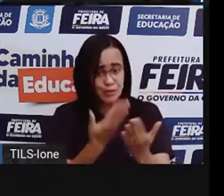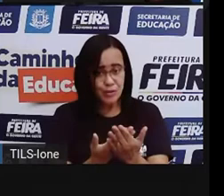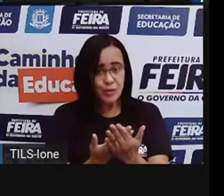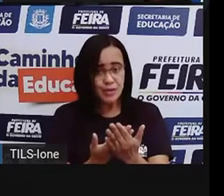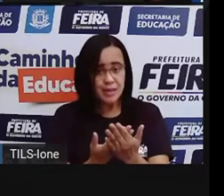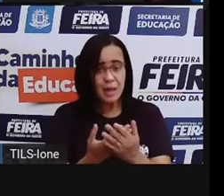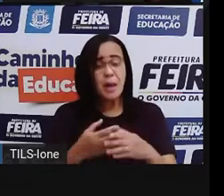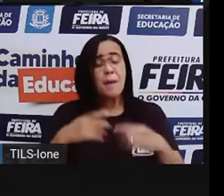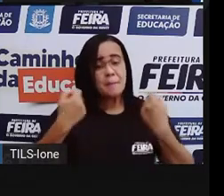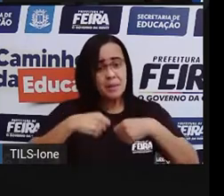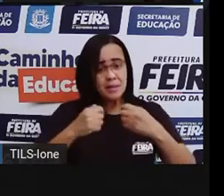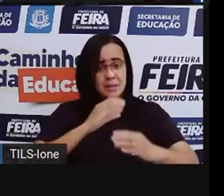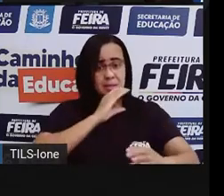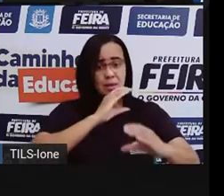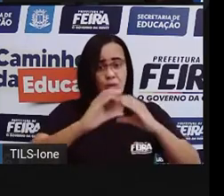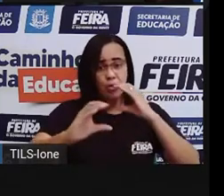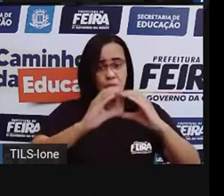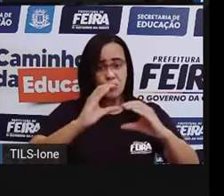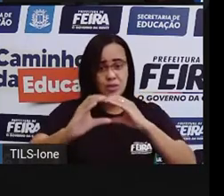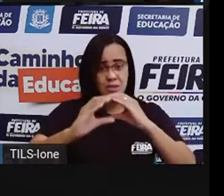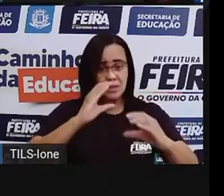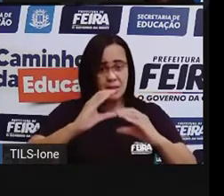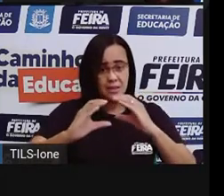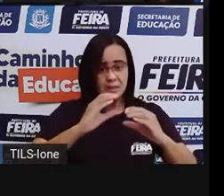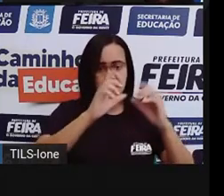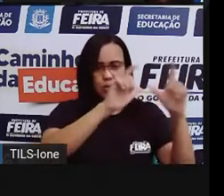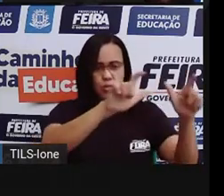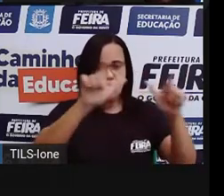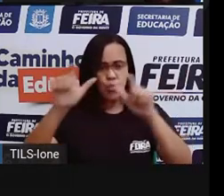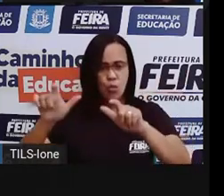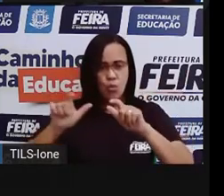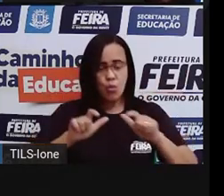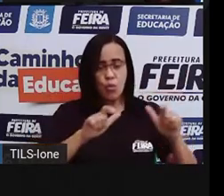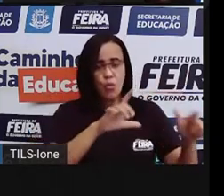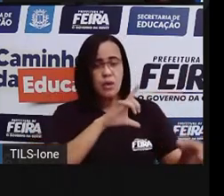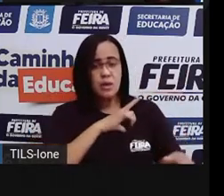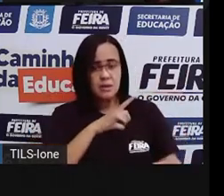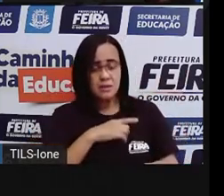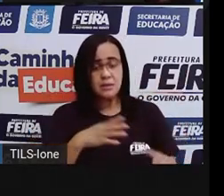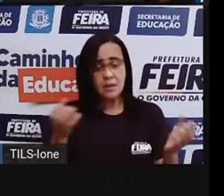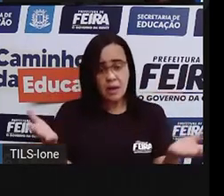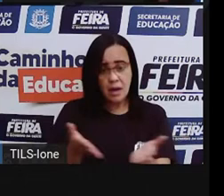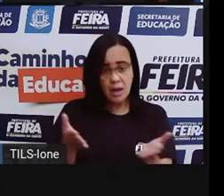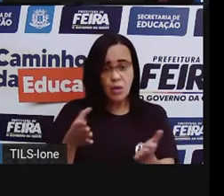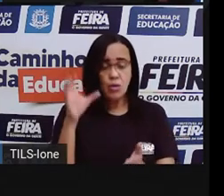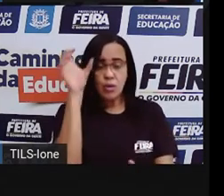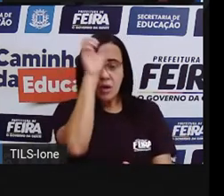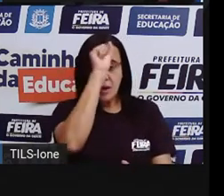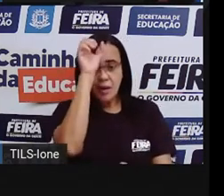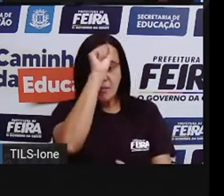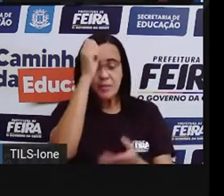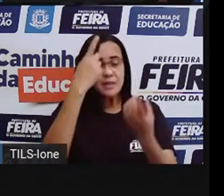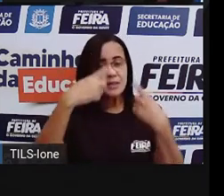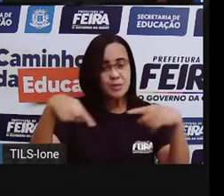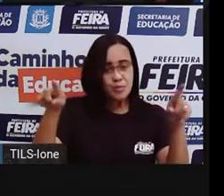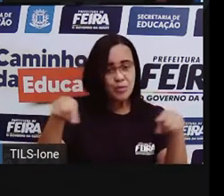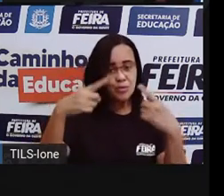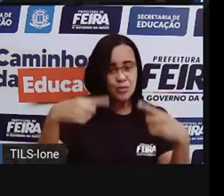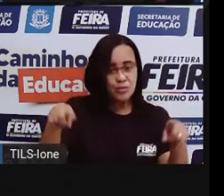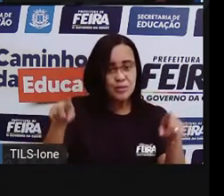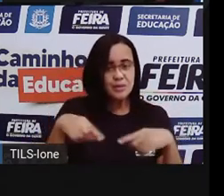lugares. Então, vamos ouvir essa música e a gente vai estar aprendendo um pouquinho